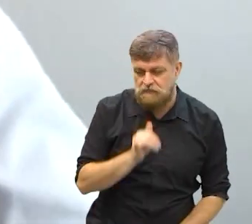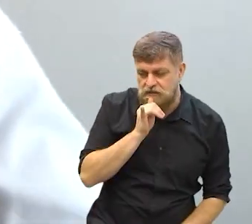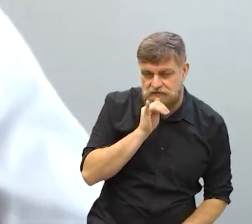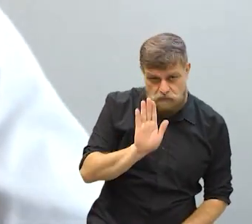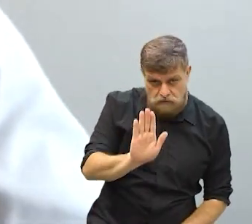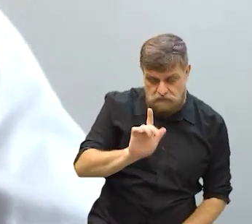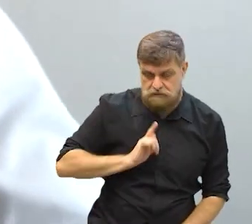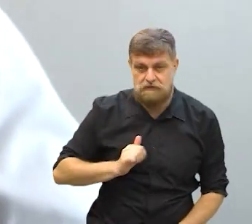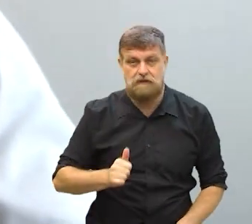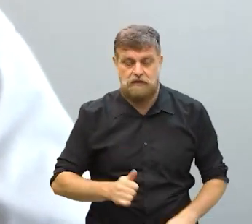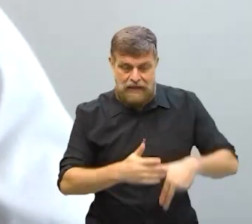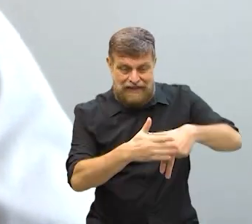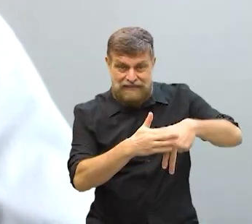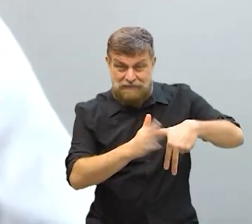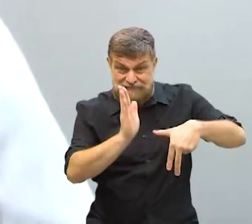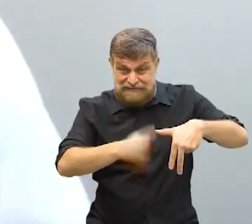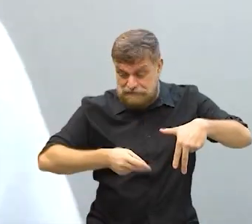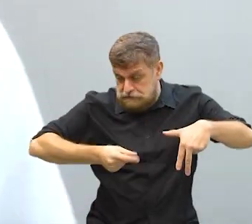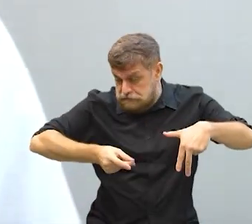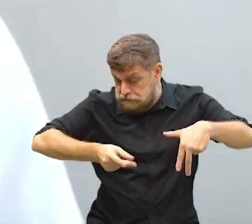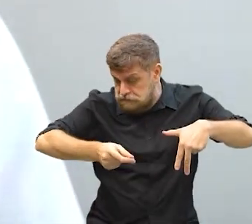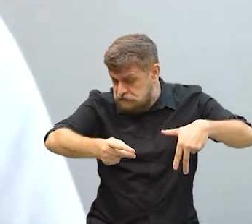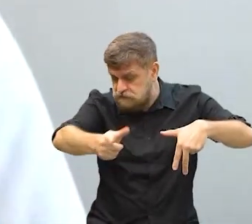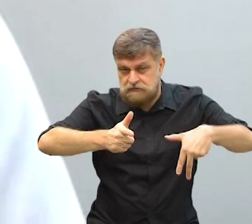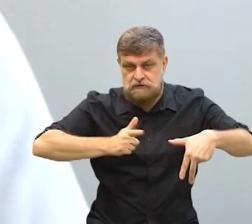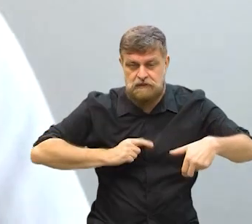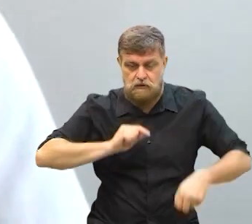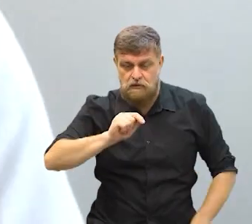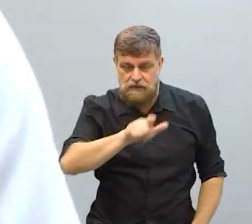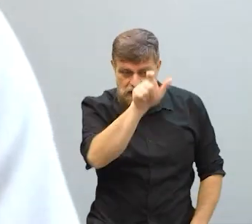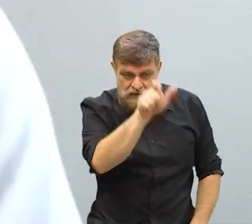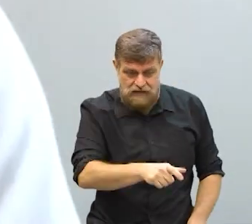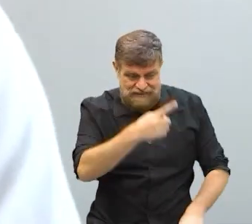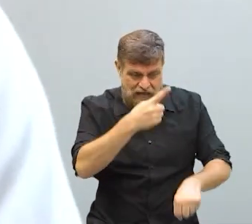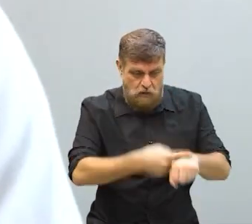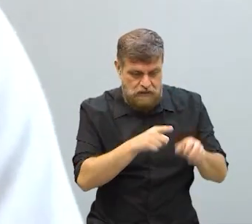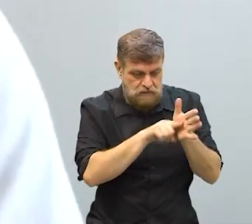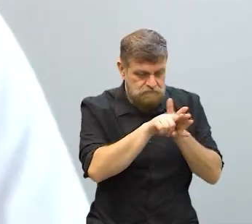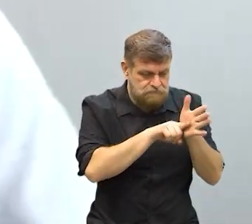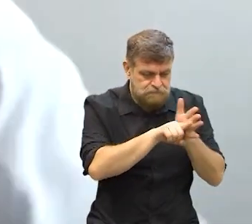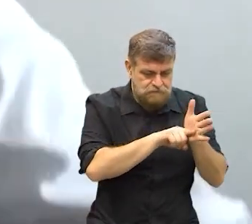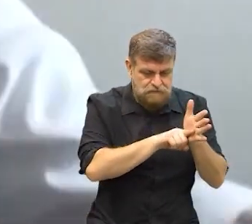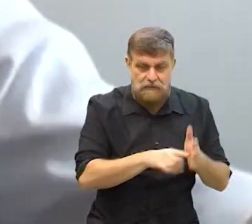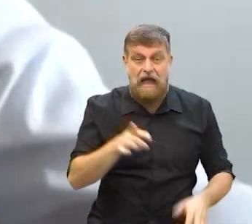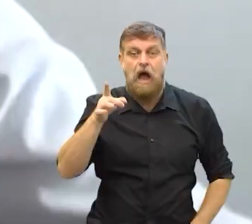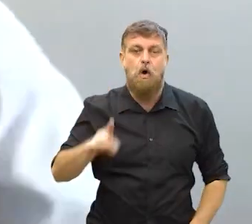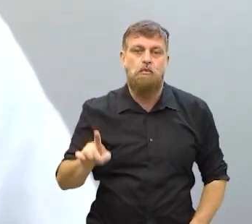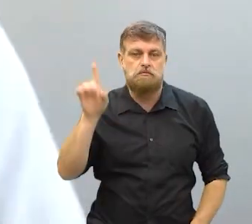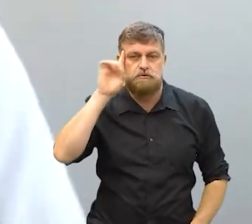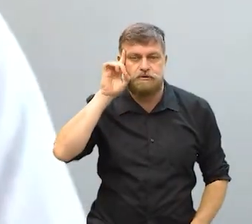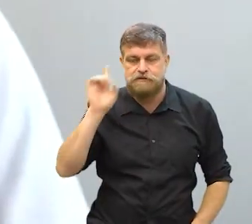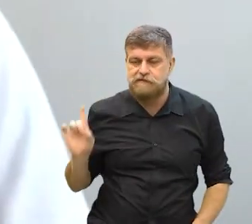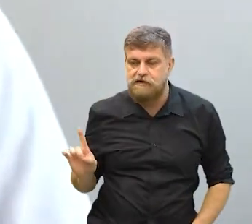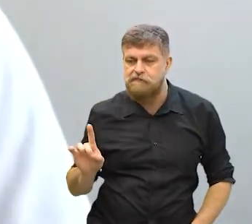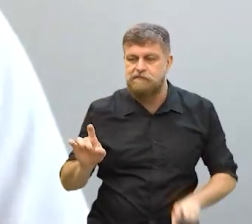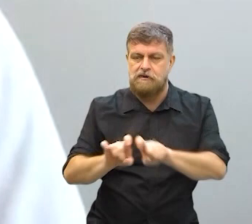Então, no caso das doenças avançadas, o que a gente observa realmente é que há uma distância daquele momento da minha consulta para a última vez que essa mulher